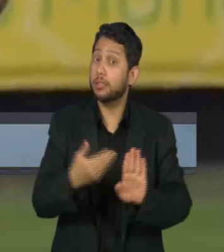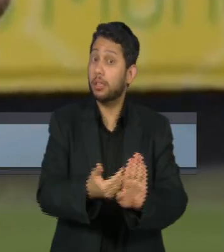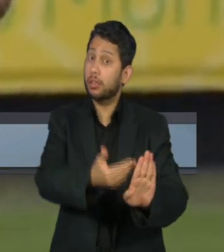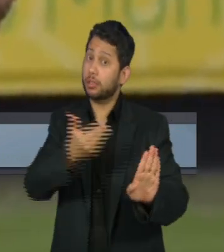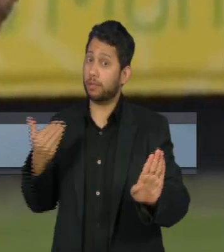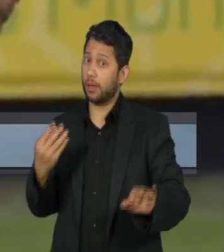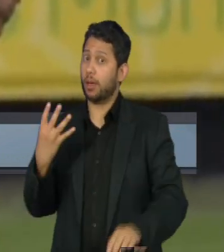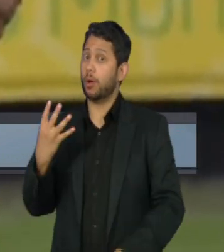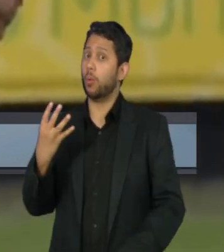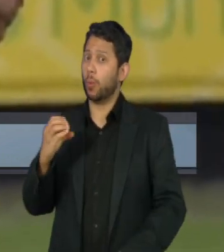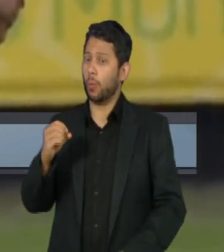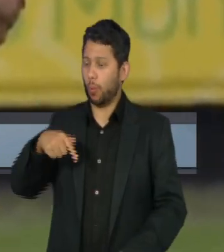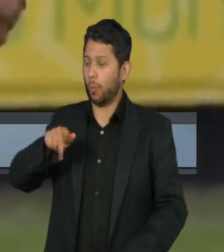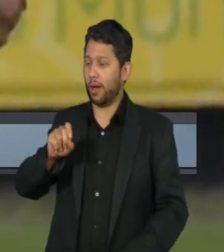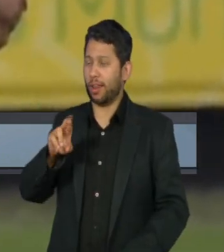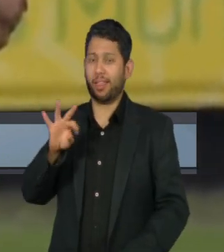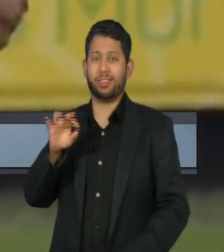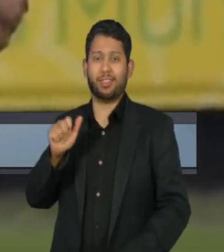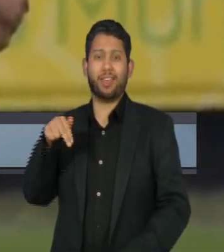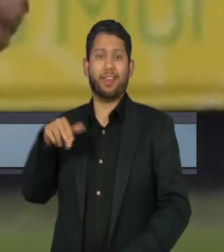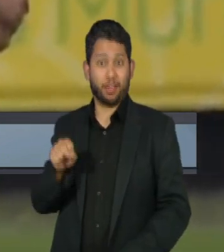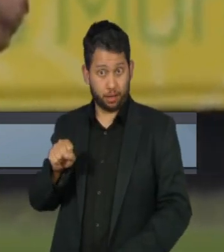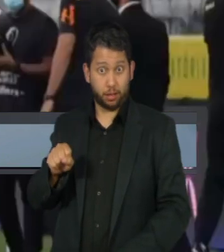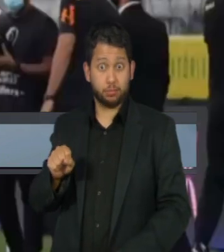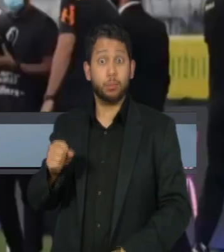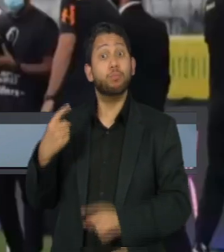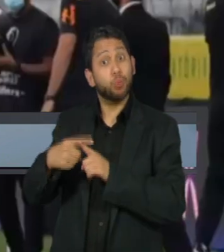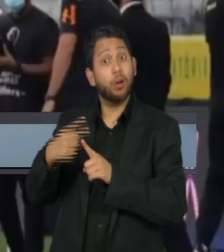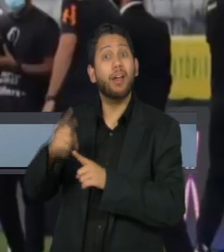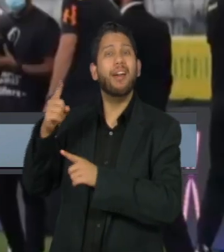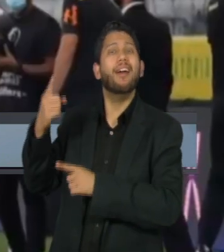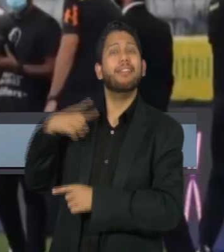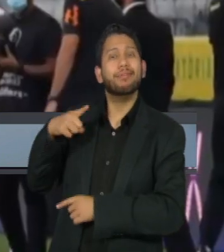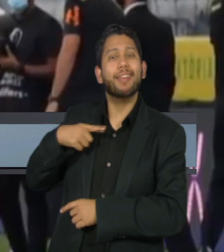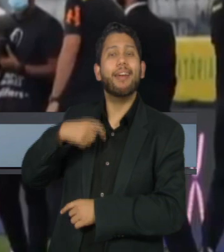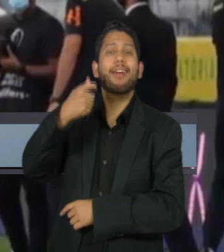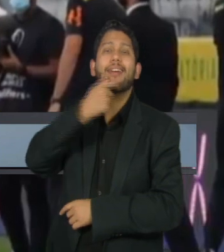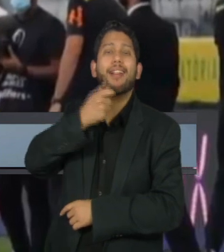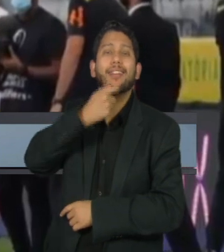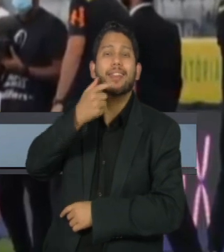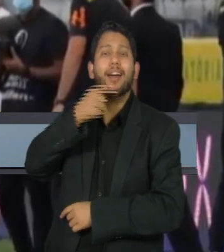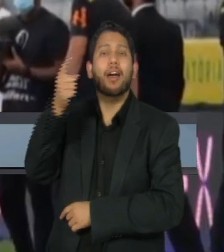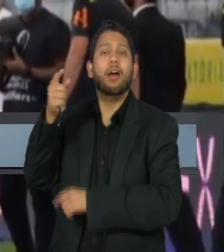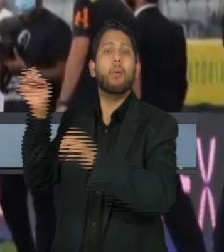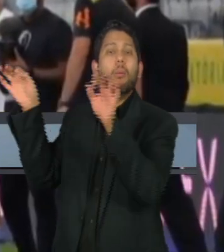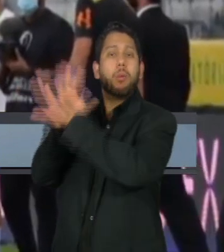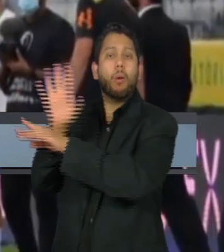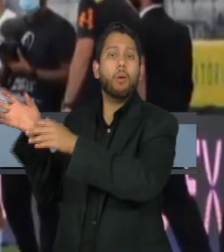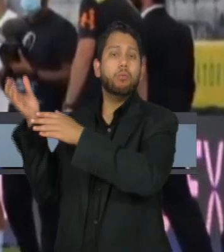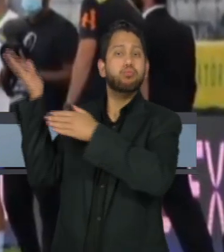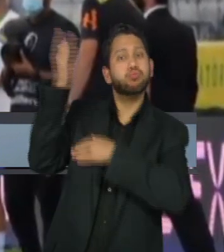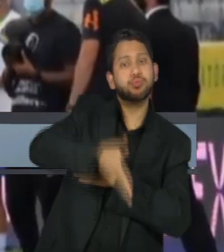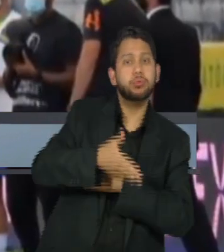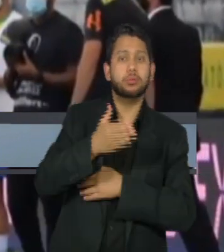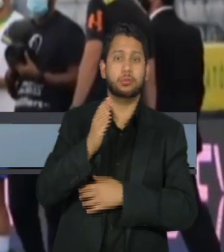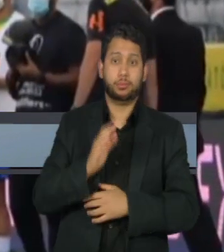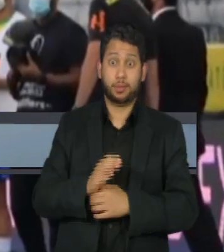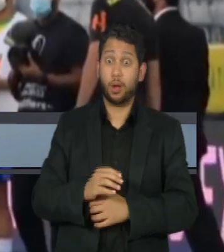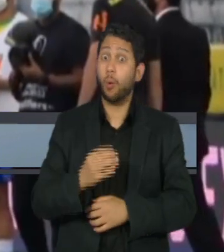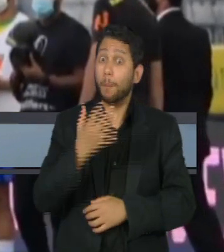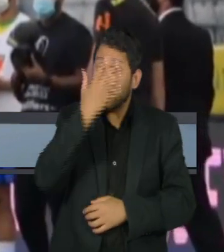de atletas oriundos do futebol inglês. 4 jogadores argentinos entraram em campo, mesmo com